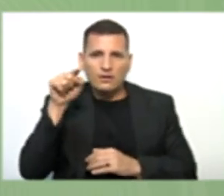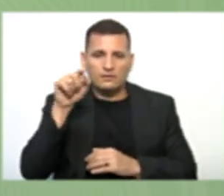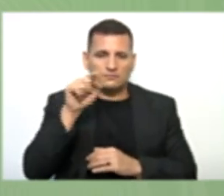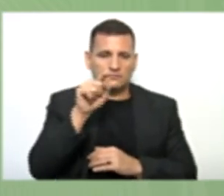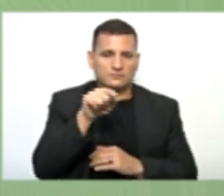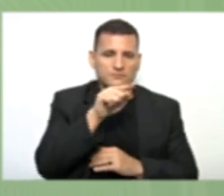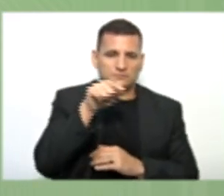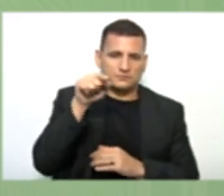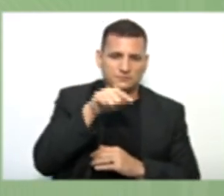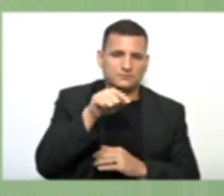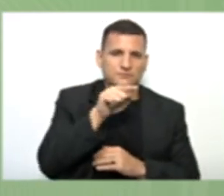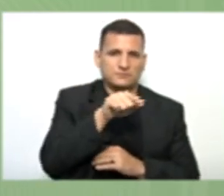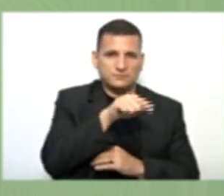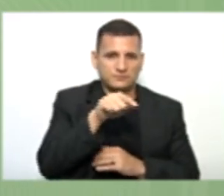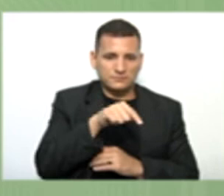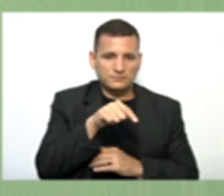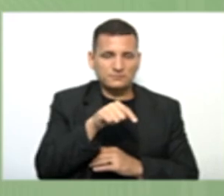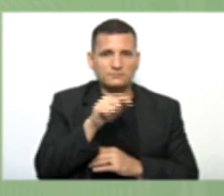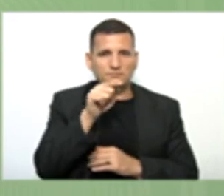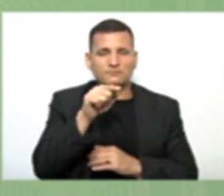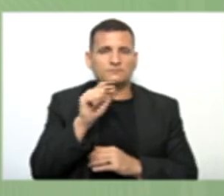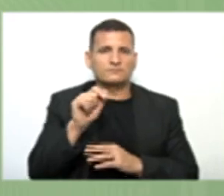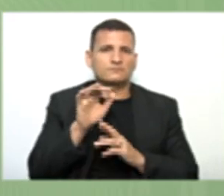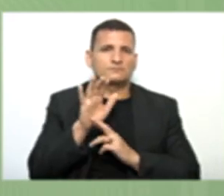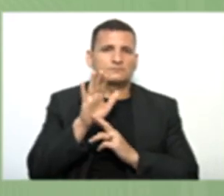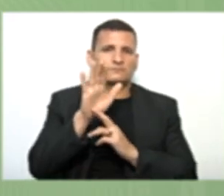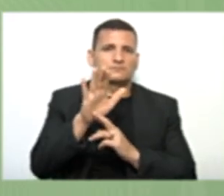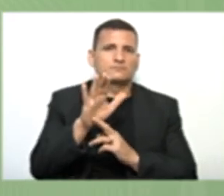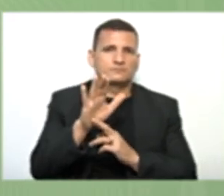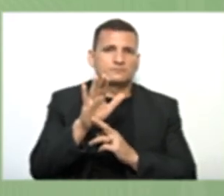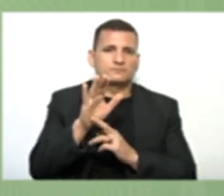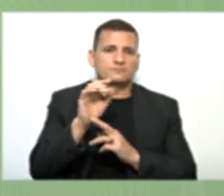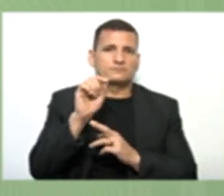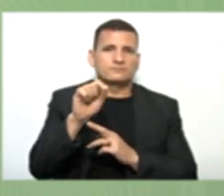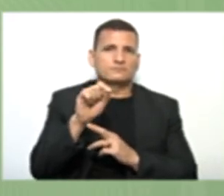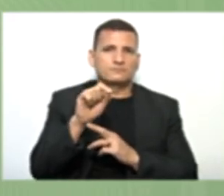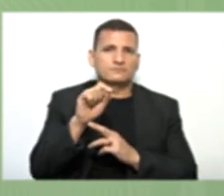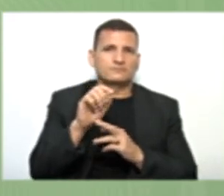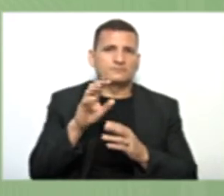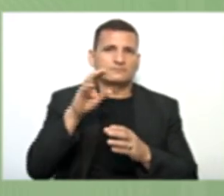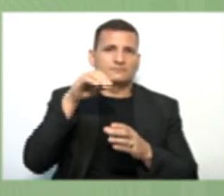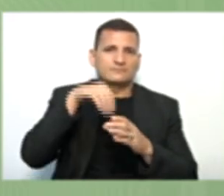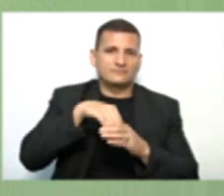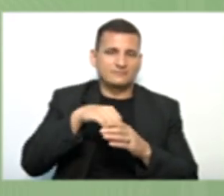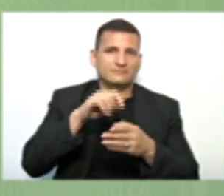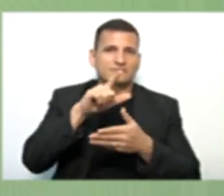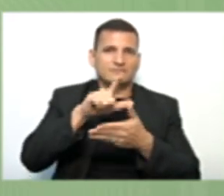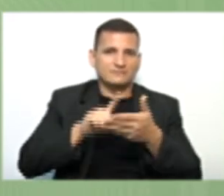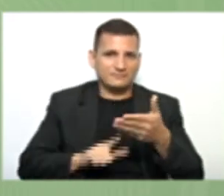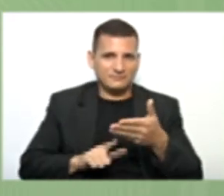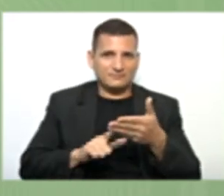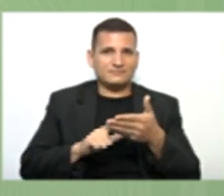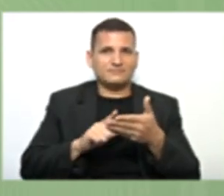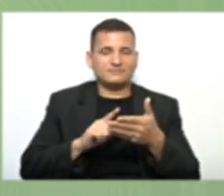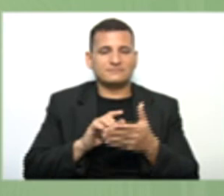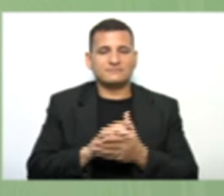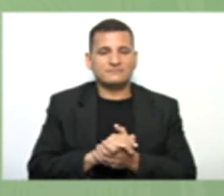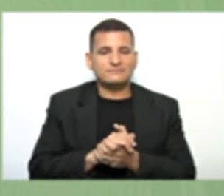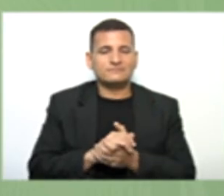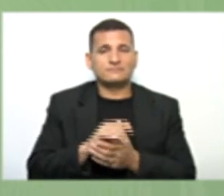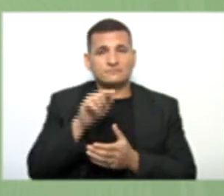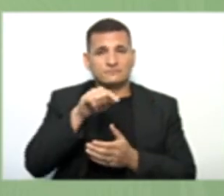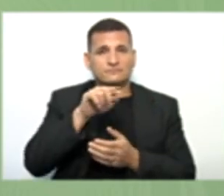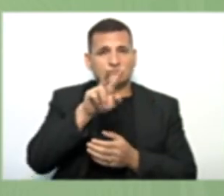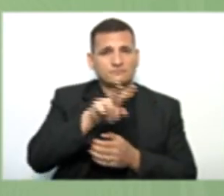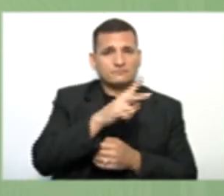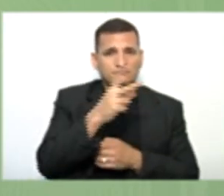desse é representado por um item dentro da lista. E uma lista. A gente pode dizer que esse jogo da velha pode